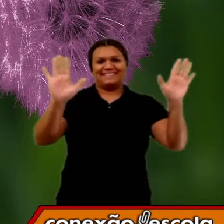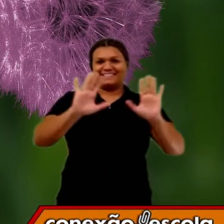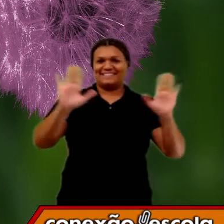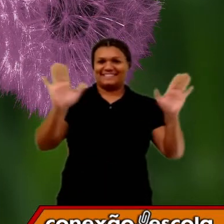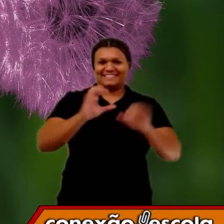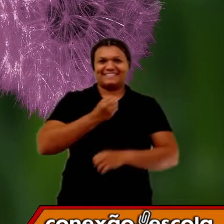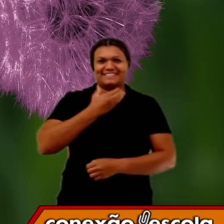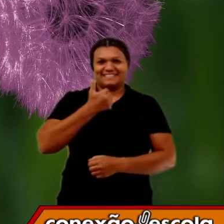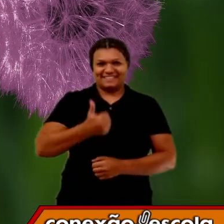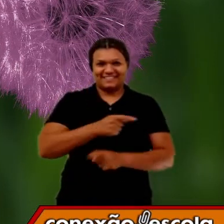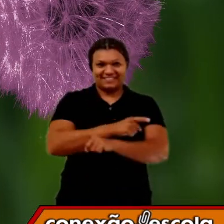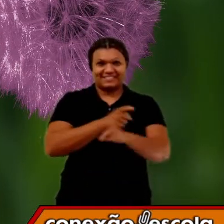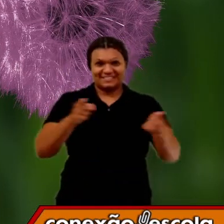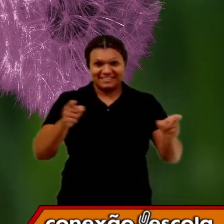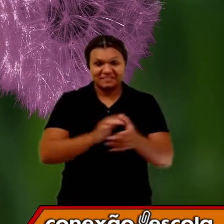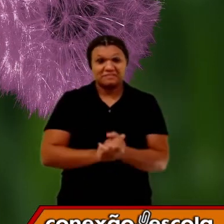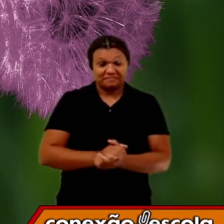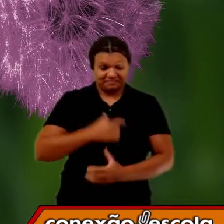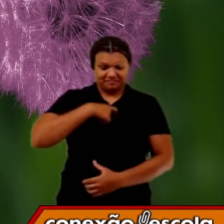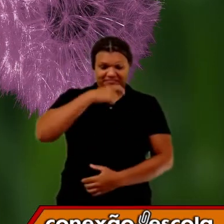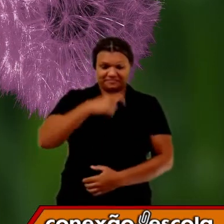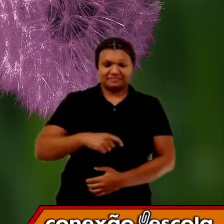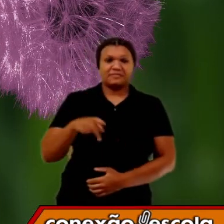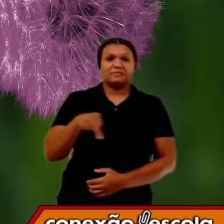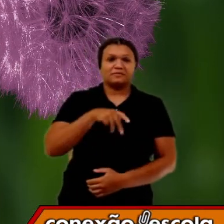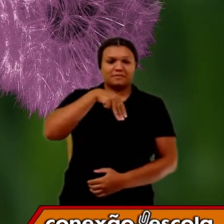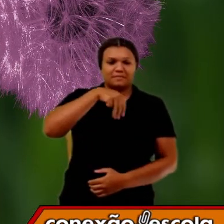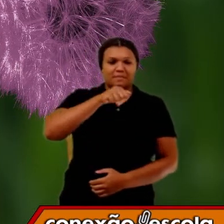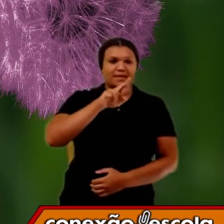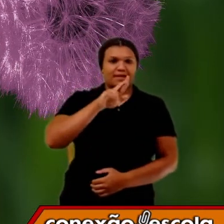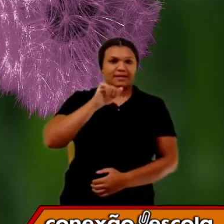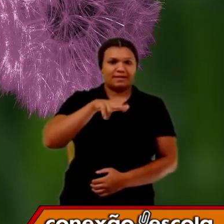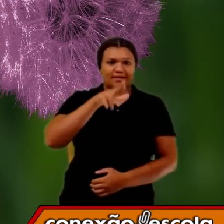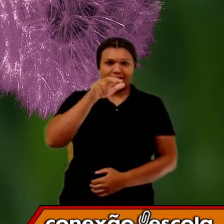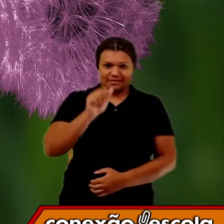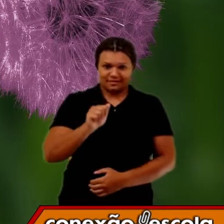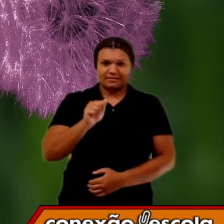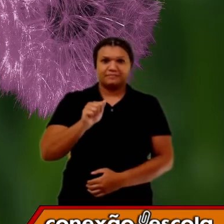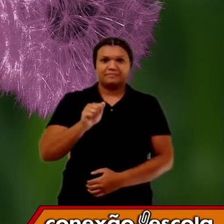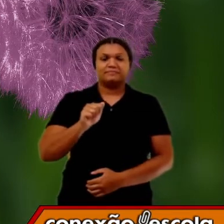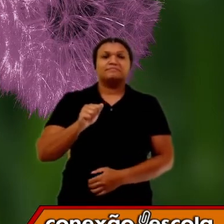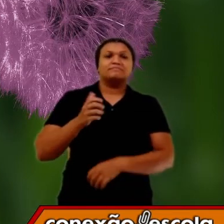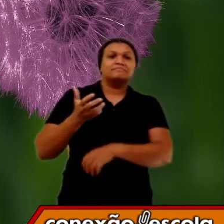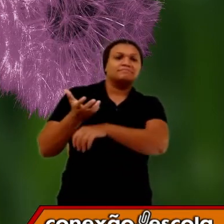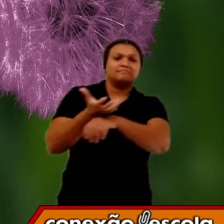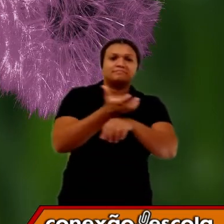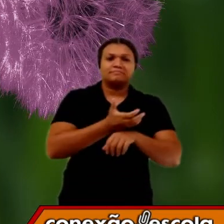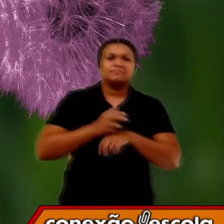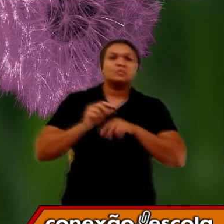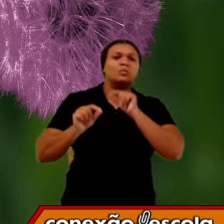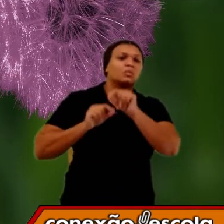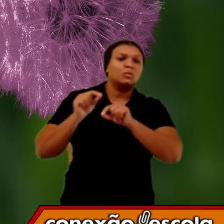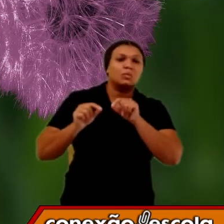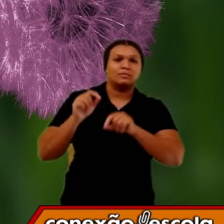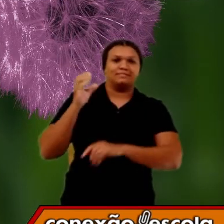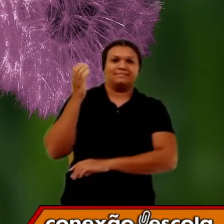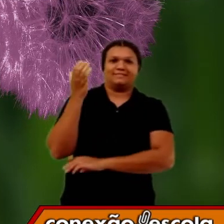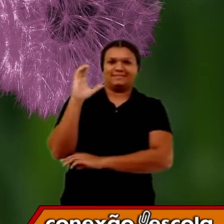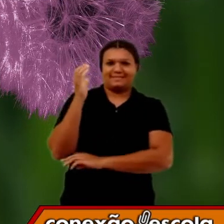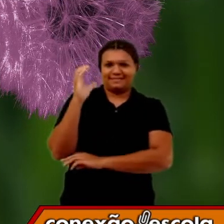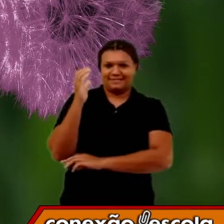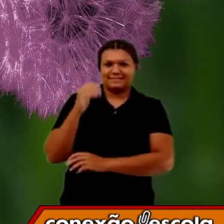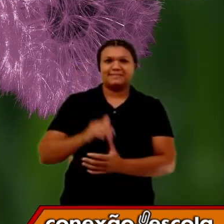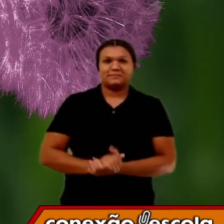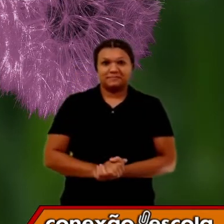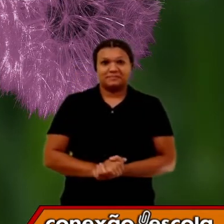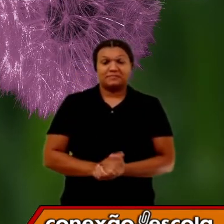Olá, tudo bem com você? Eu sou a professora Mariana Araguaia, do componente curricular de Ciências da